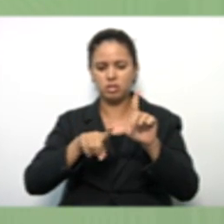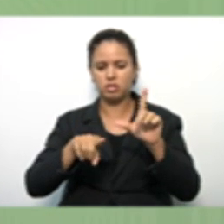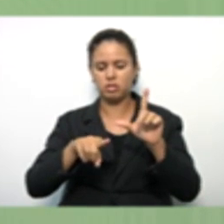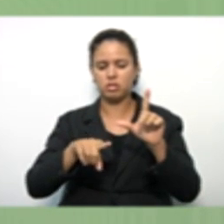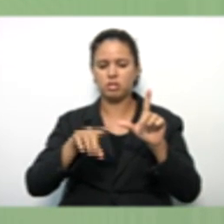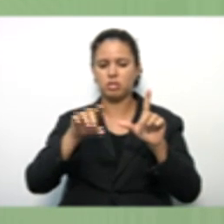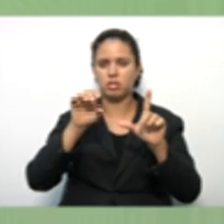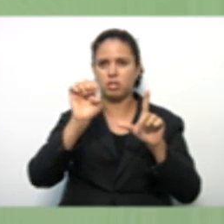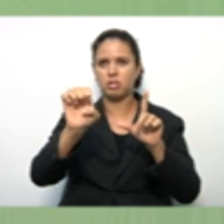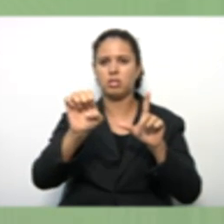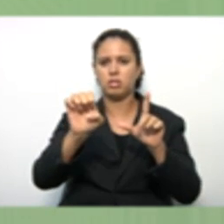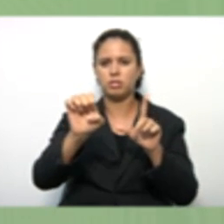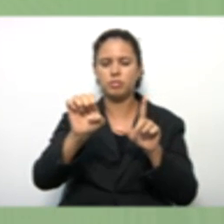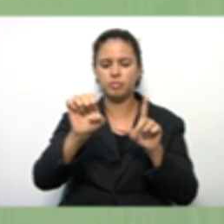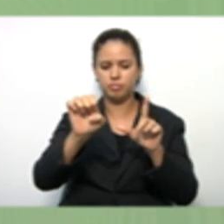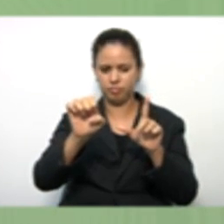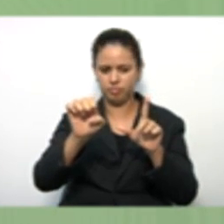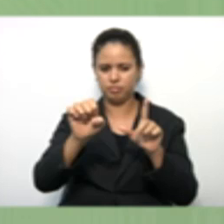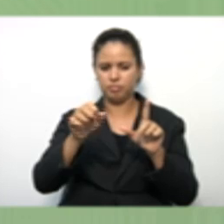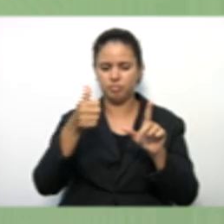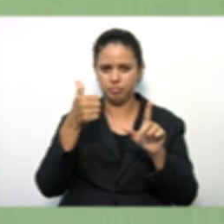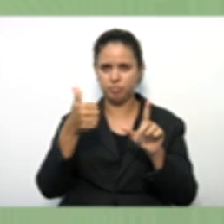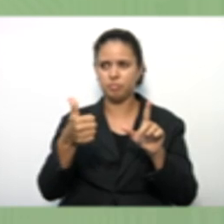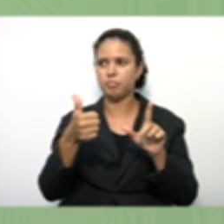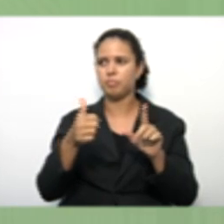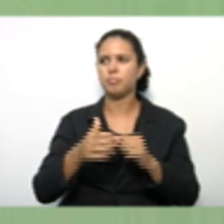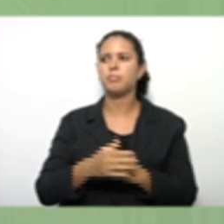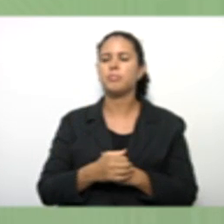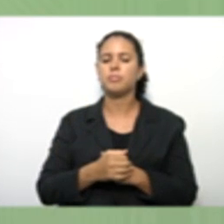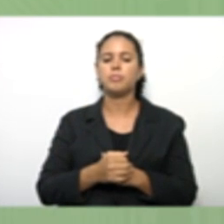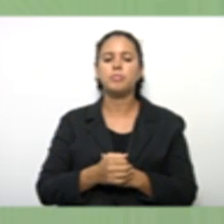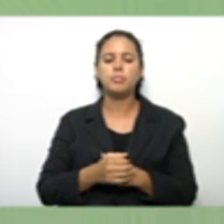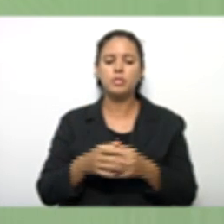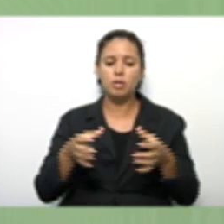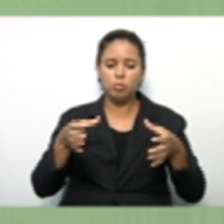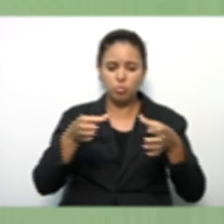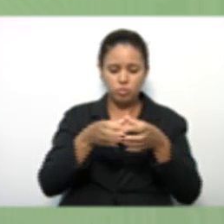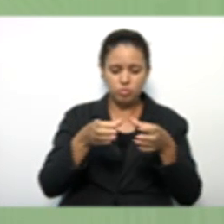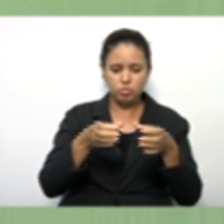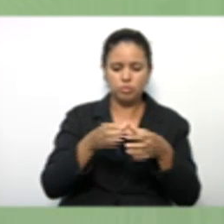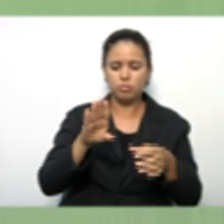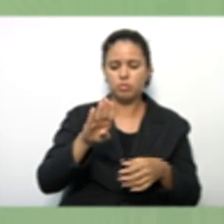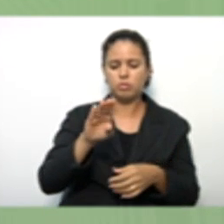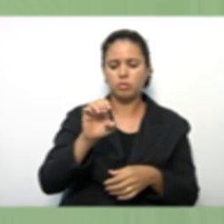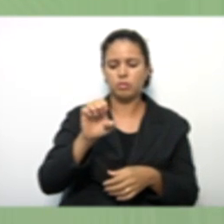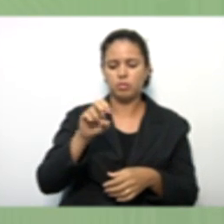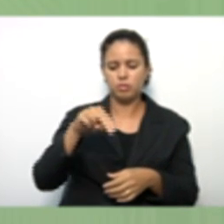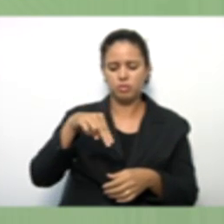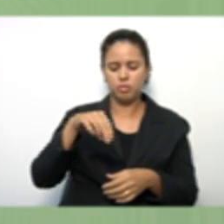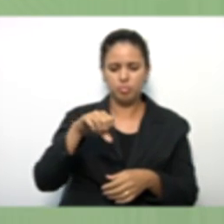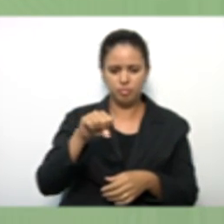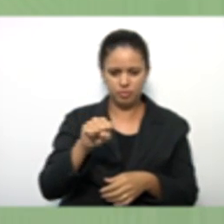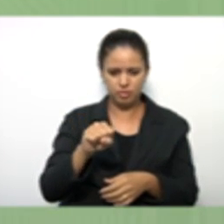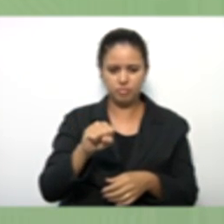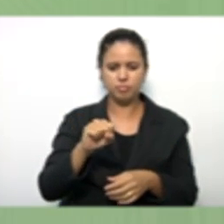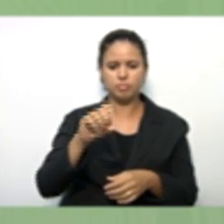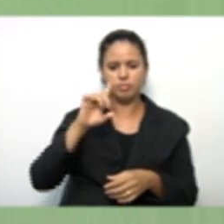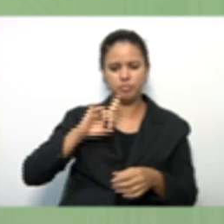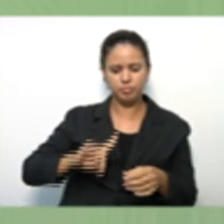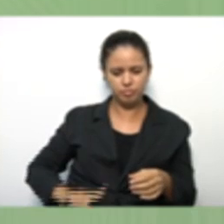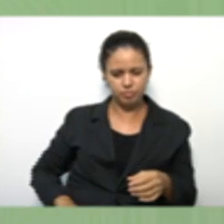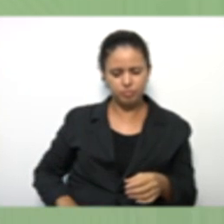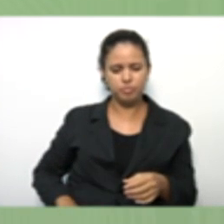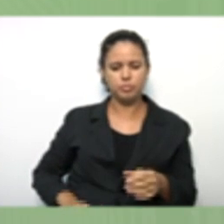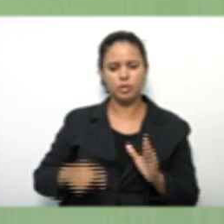bens, direitos e obrigações que possam ser mensurados em moeda e pertencentes a